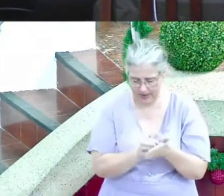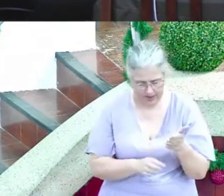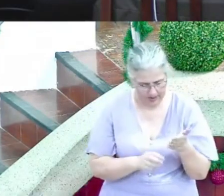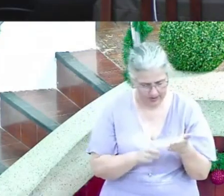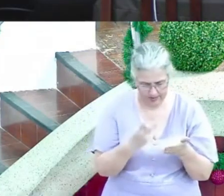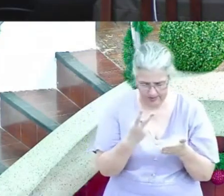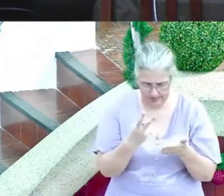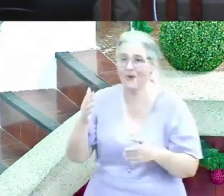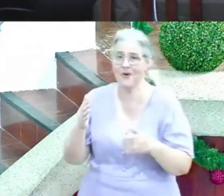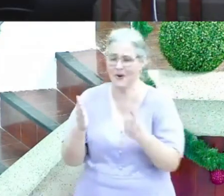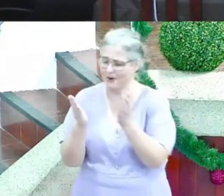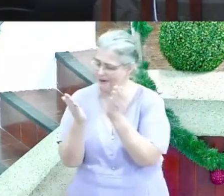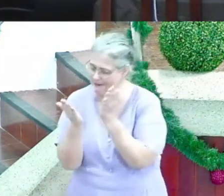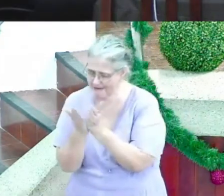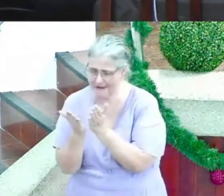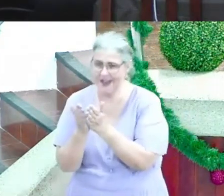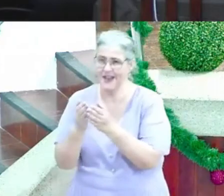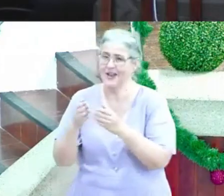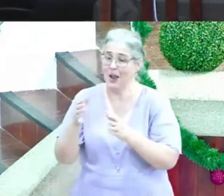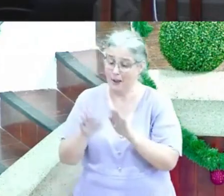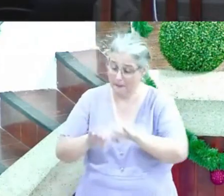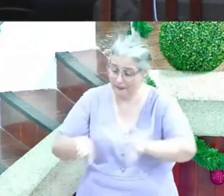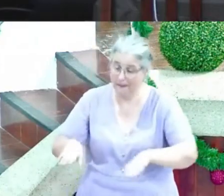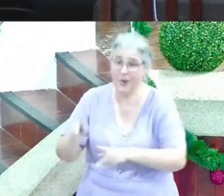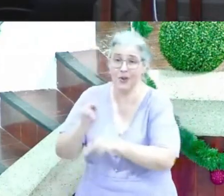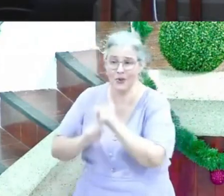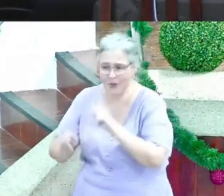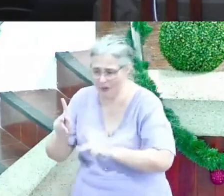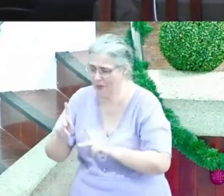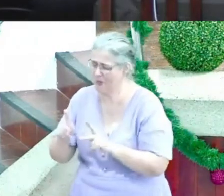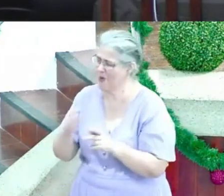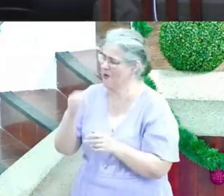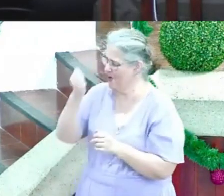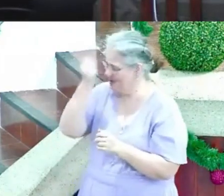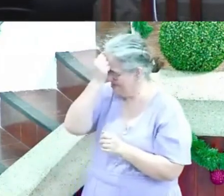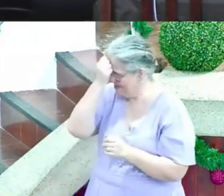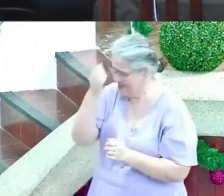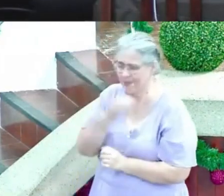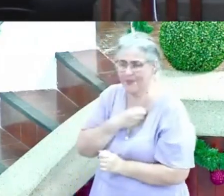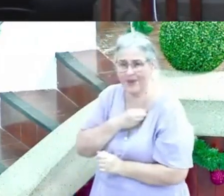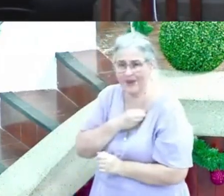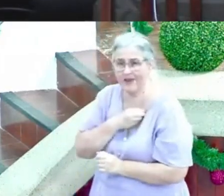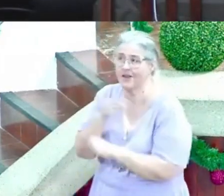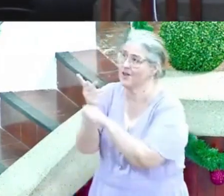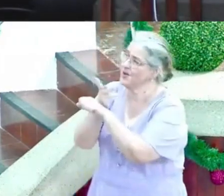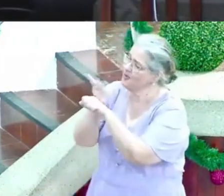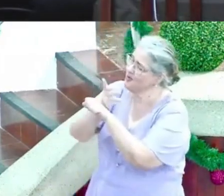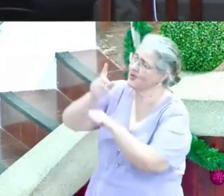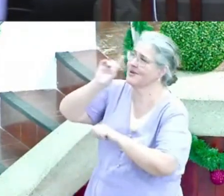reconhecemos, conseguimos ver o povo que se arrependerá dos seus pecados e buscará